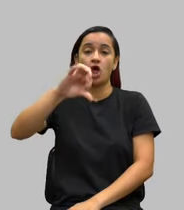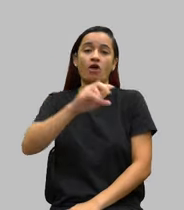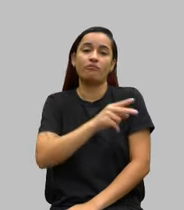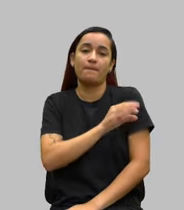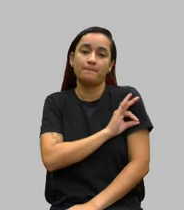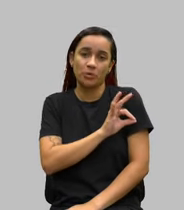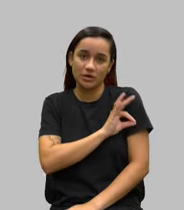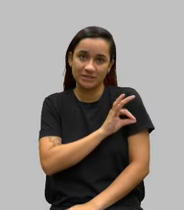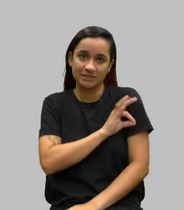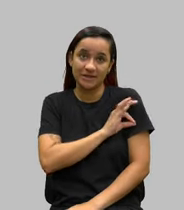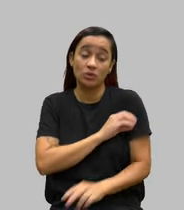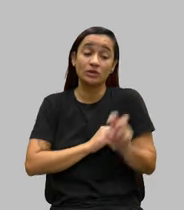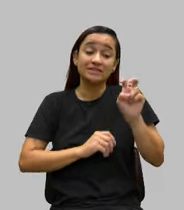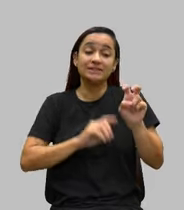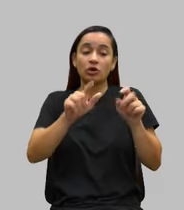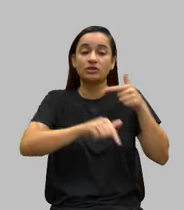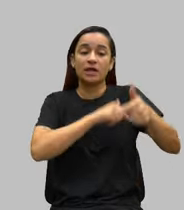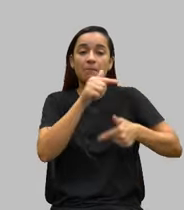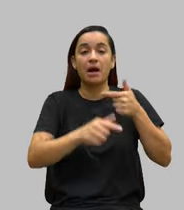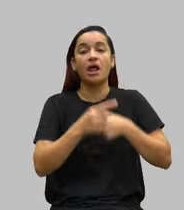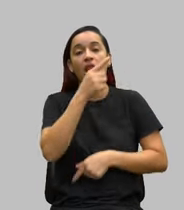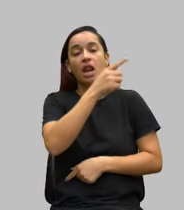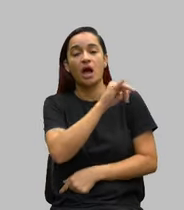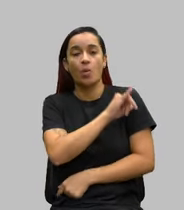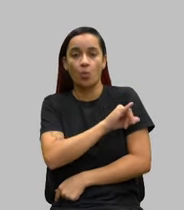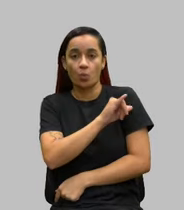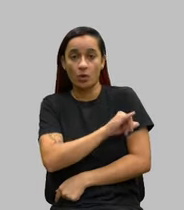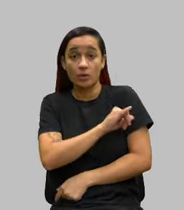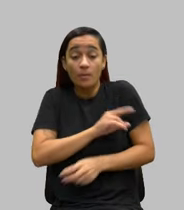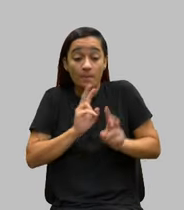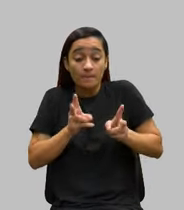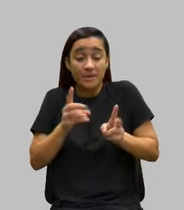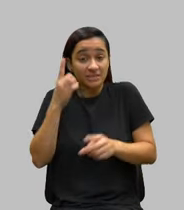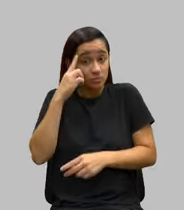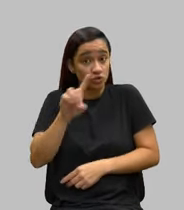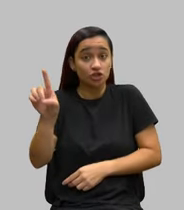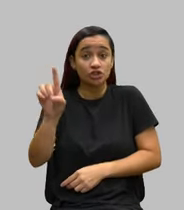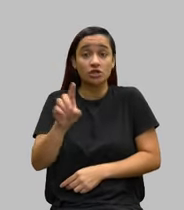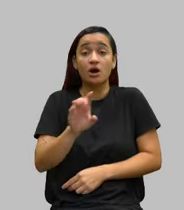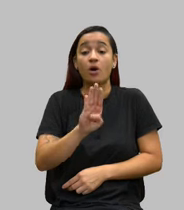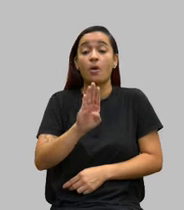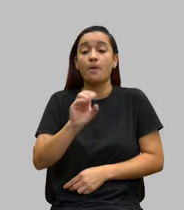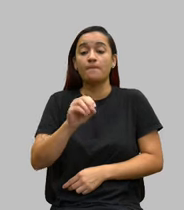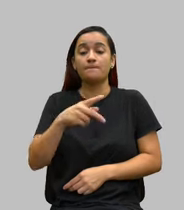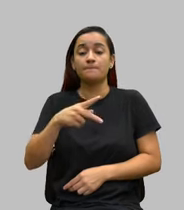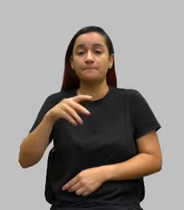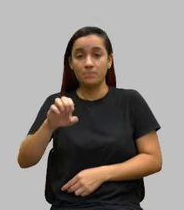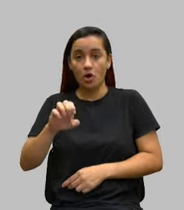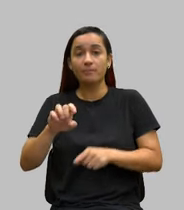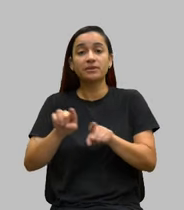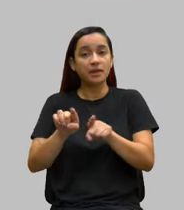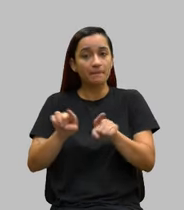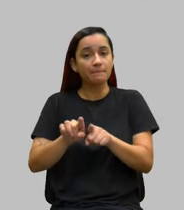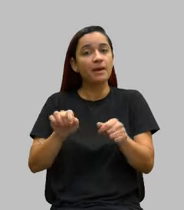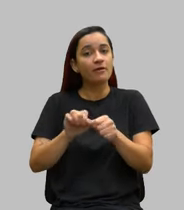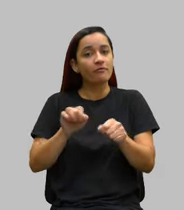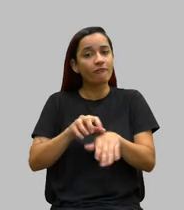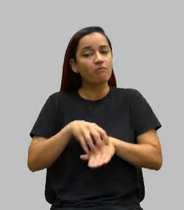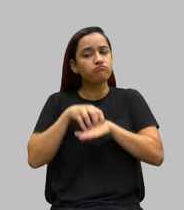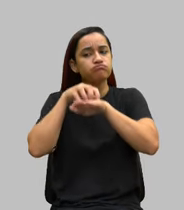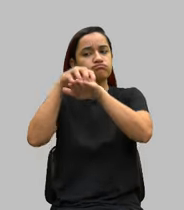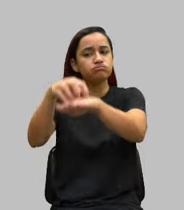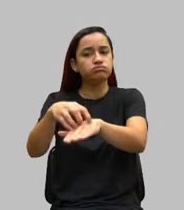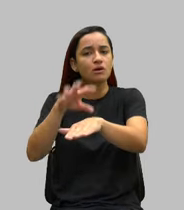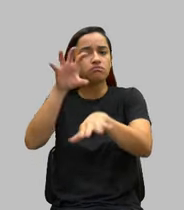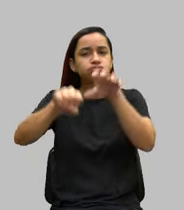em milícia no Rio e nesse mesmo dia o BOPE fez uma operação também no rio Deputado onde prendeu 24